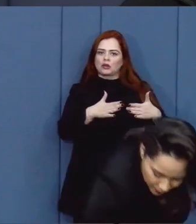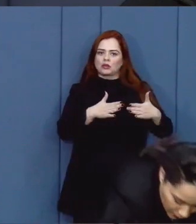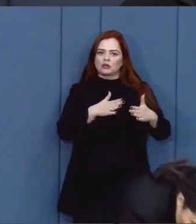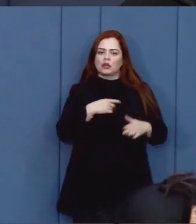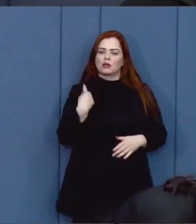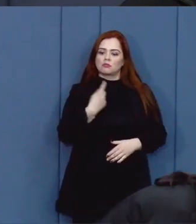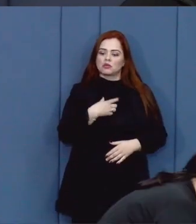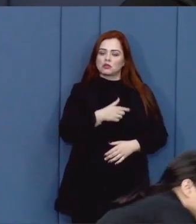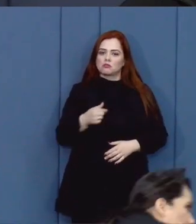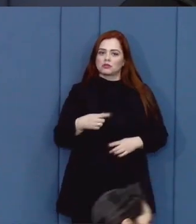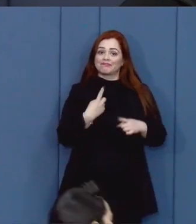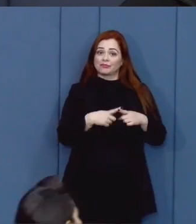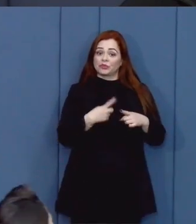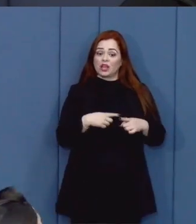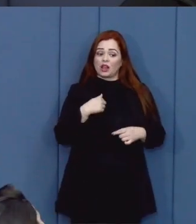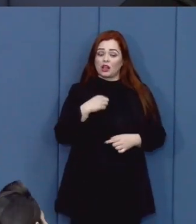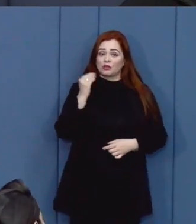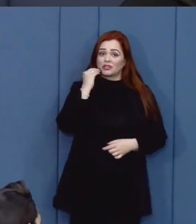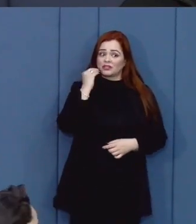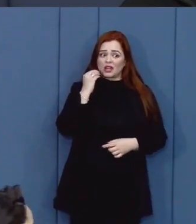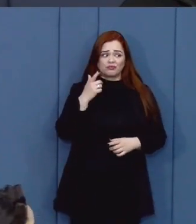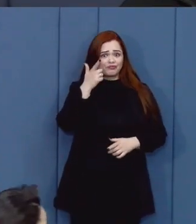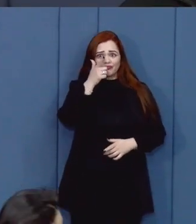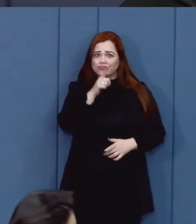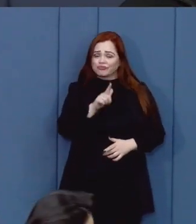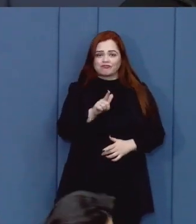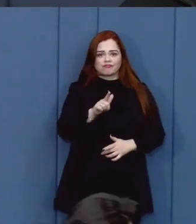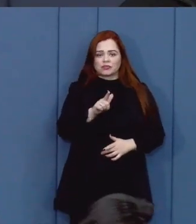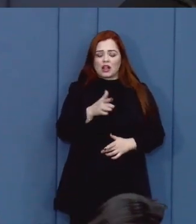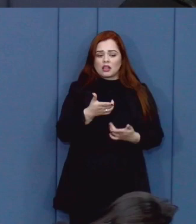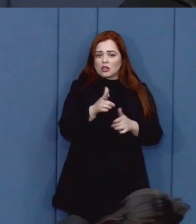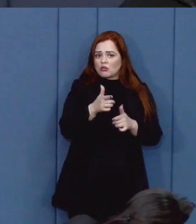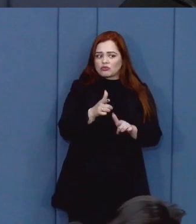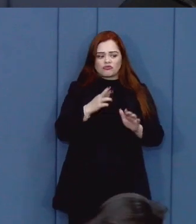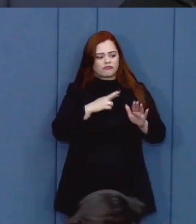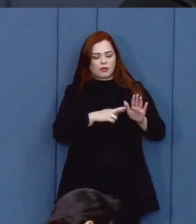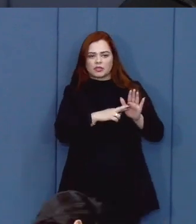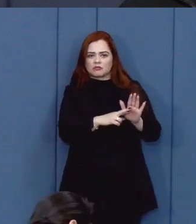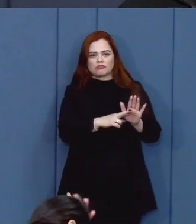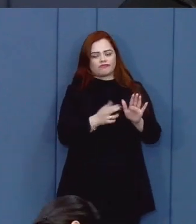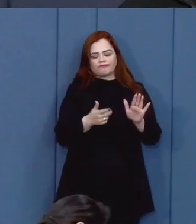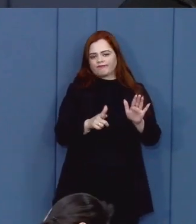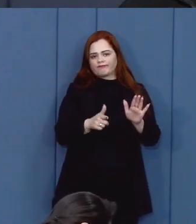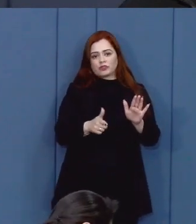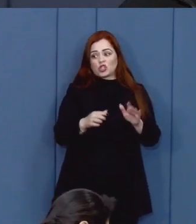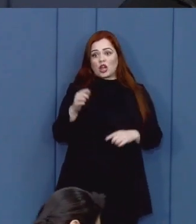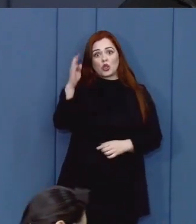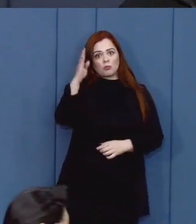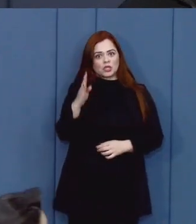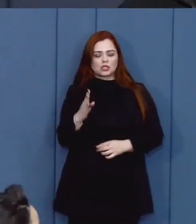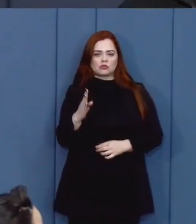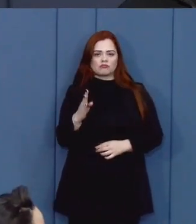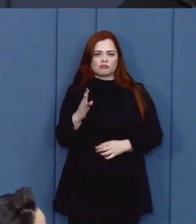durante toda a semana, porque eu tentava e não conseguia. Não havia representante do